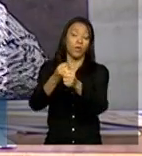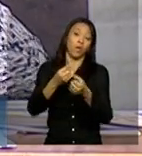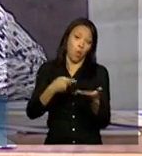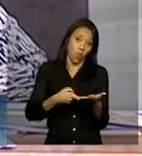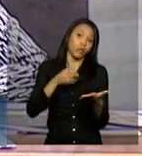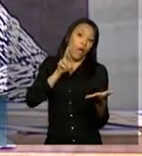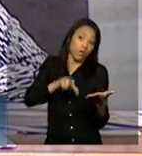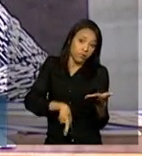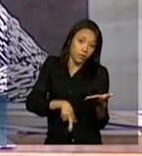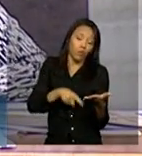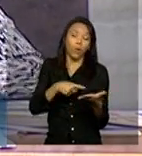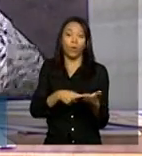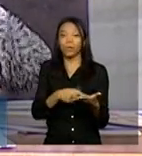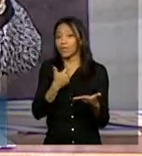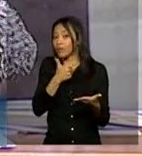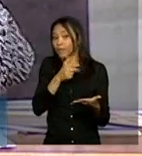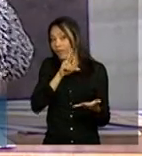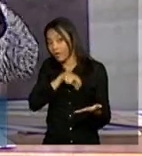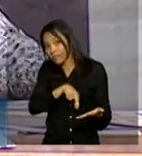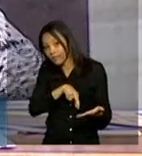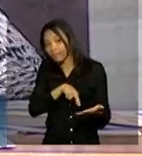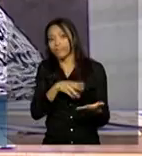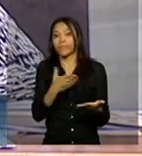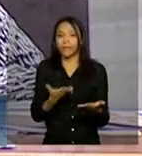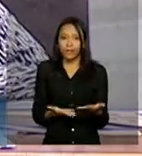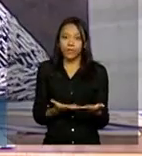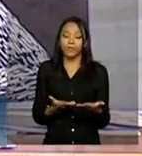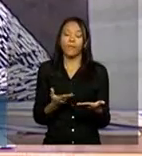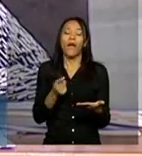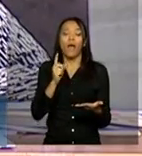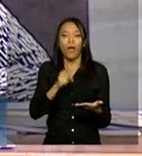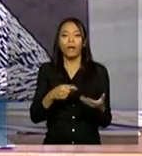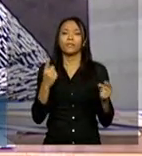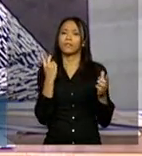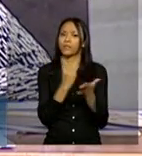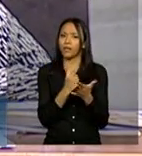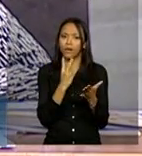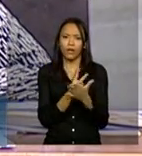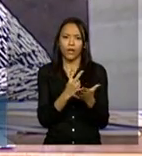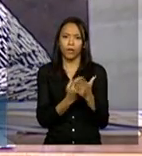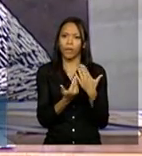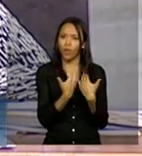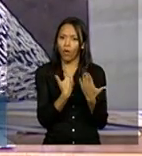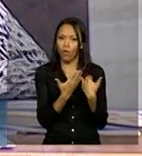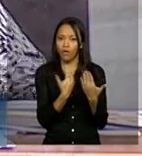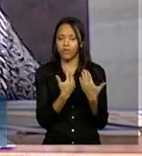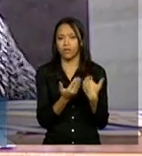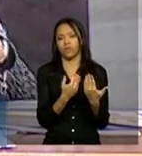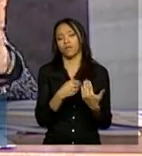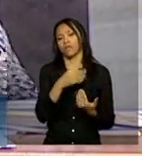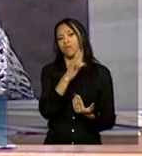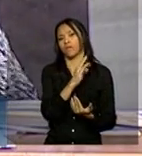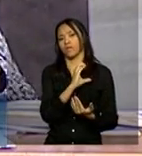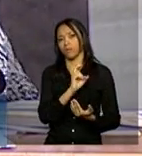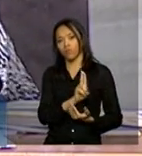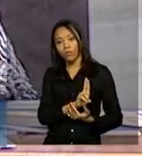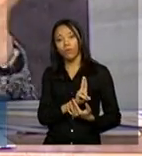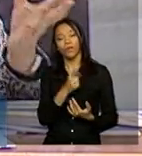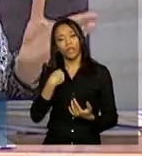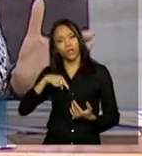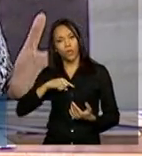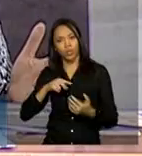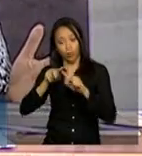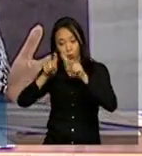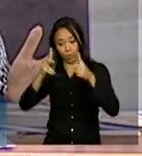vezes sem razão, e é nessa conversa direta com o Tribunal de Contas é que a gente vai ajustando,